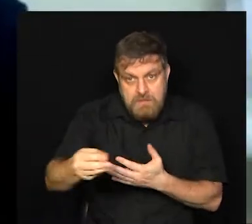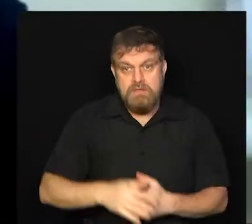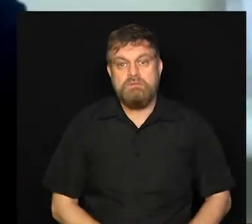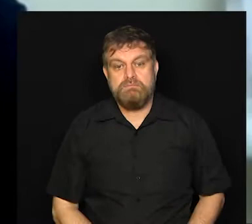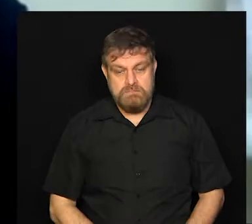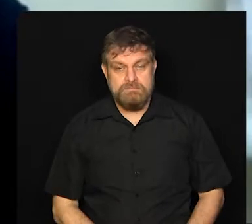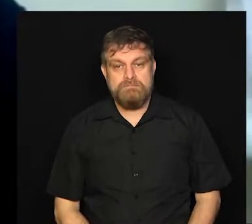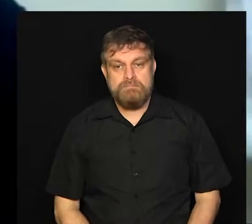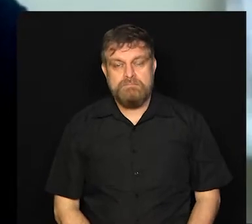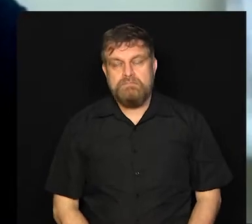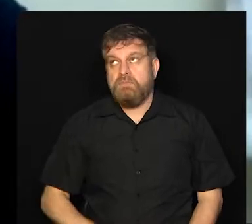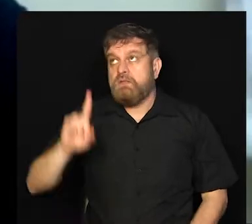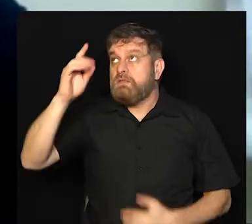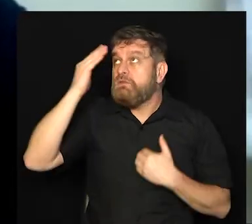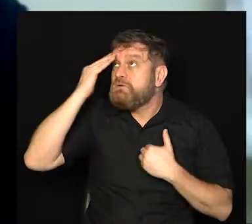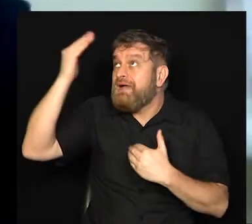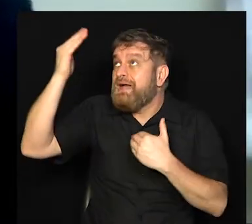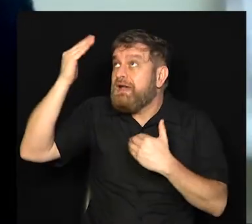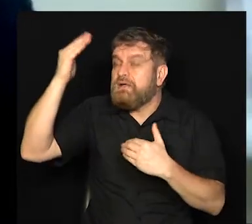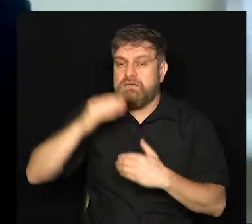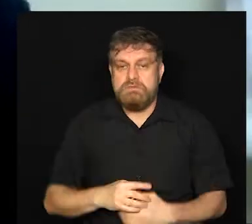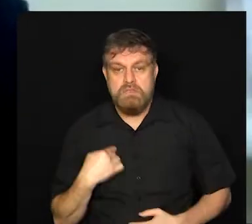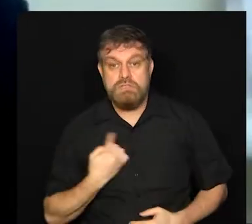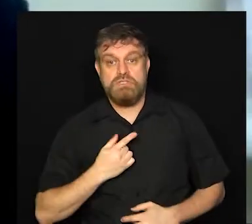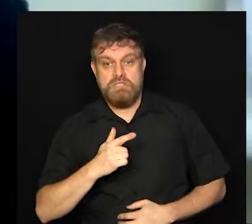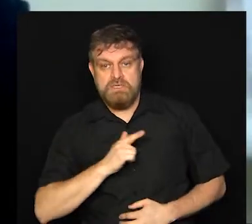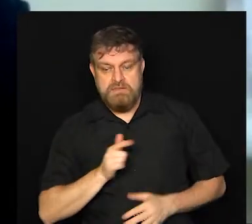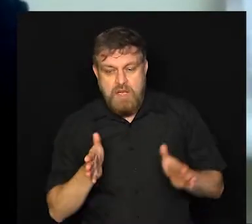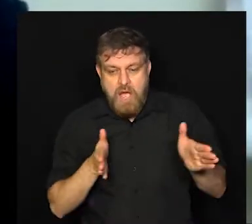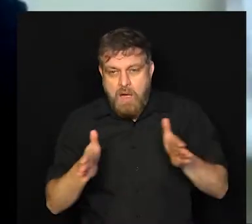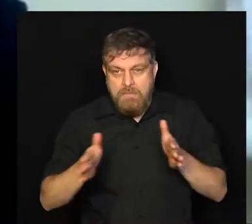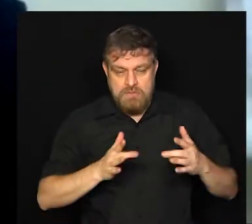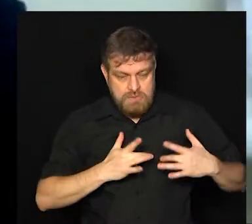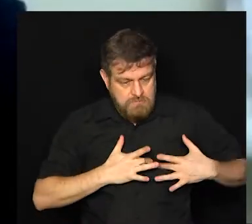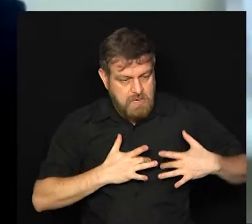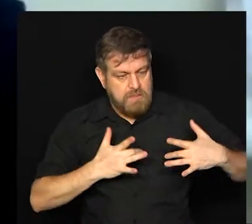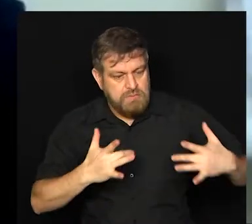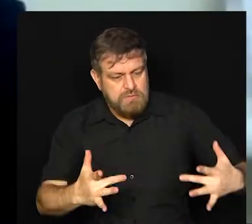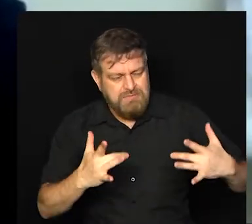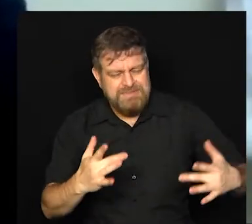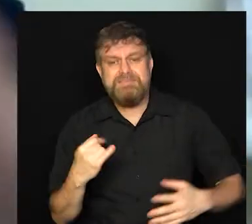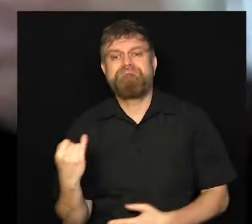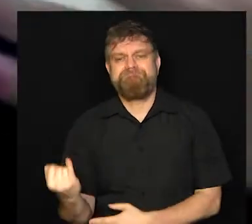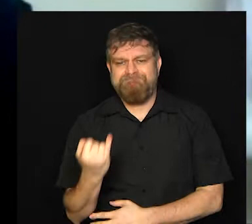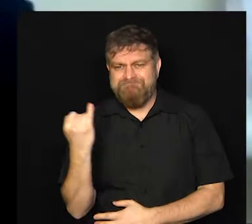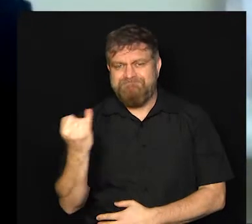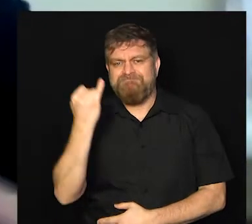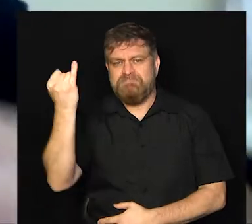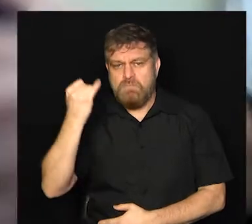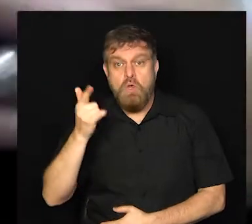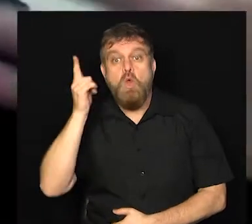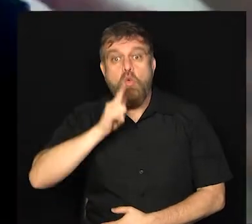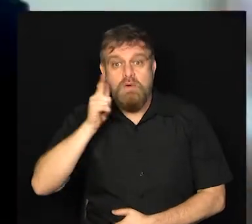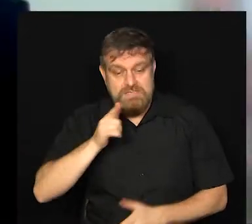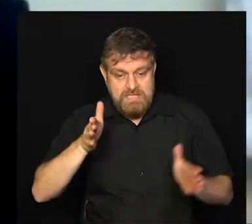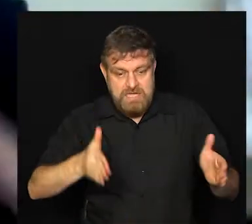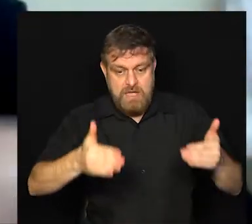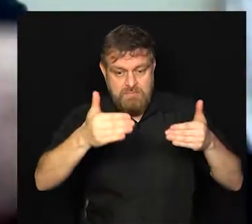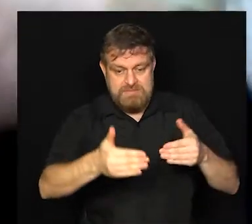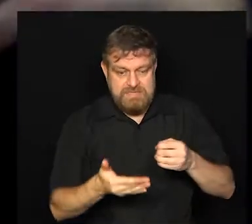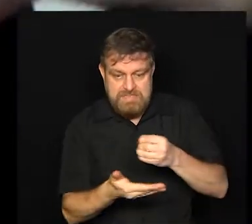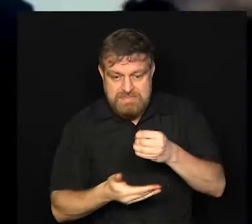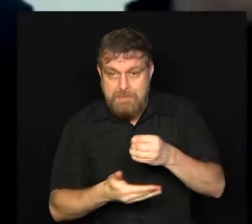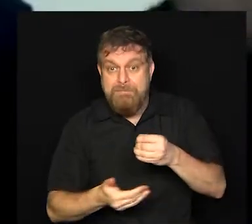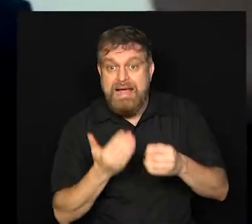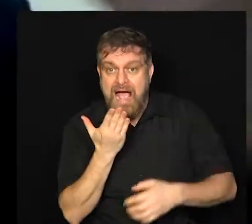as doações. Graças a Deus tivemos um período de uma doação bastante importante aí, de cestas, de alimentos